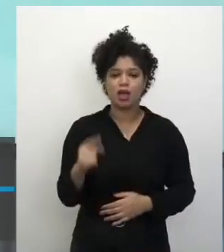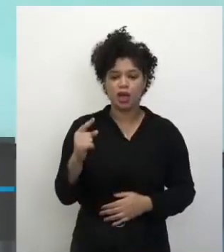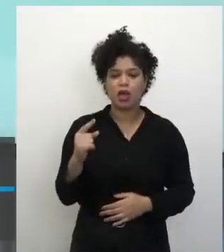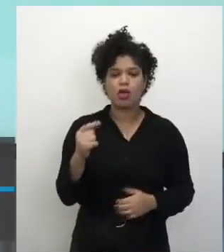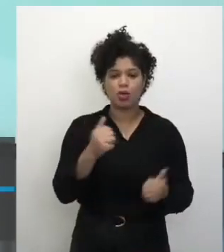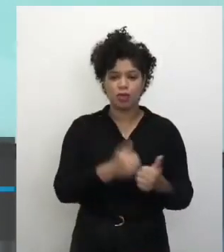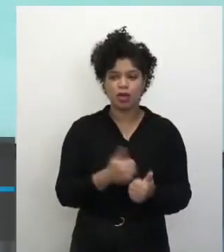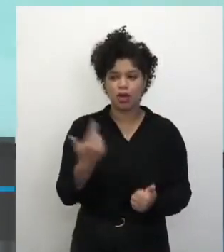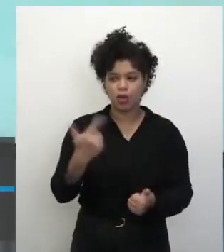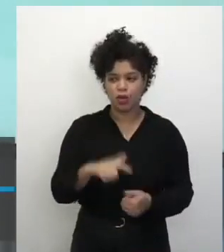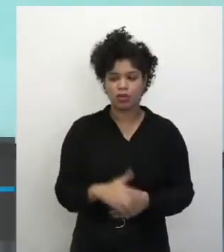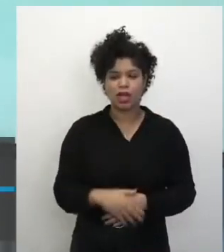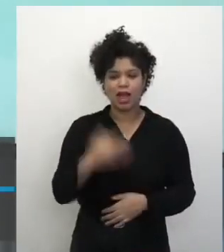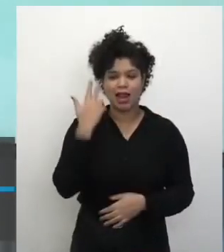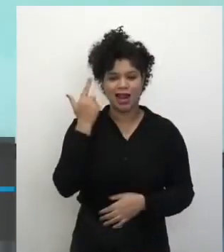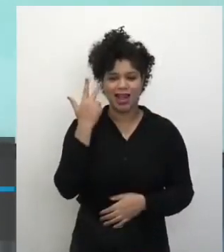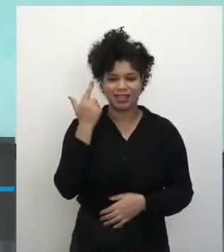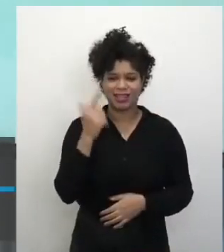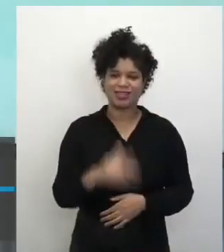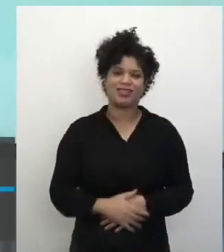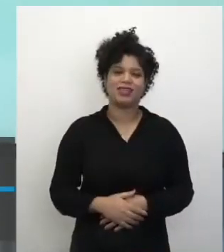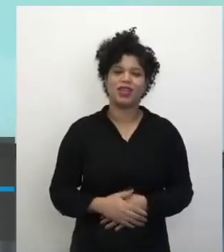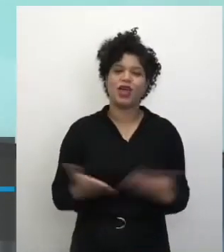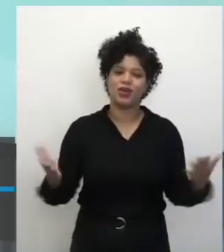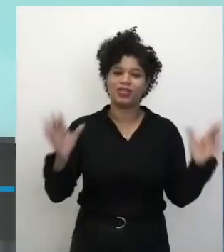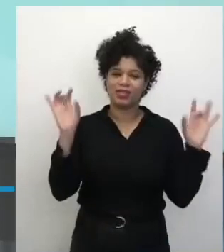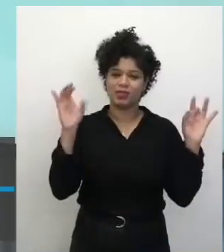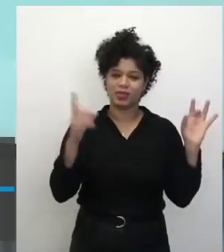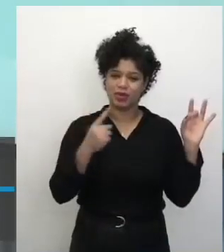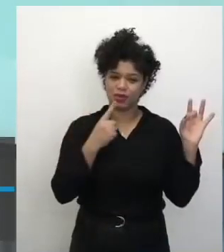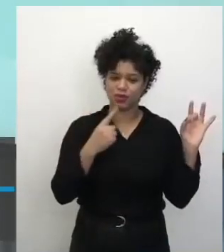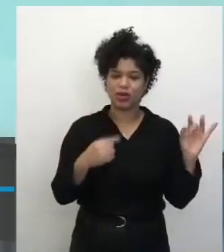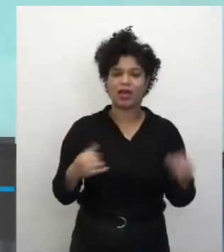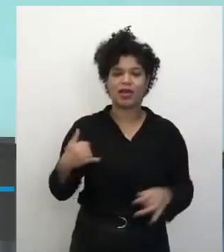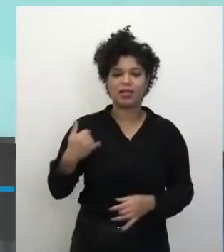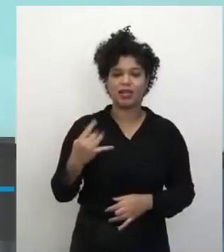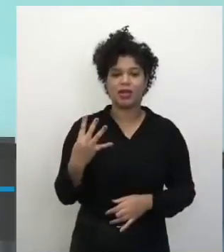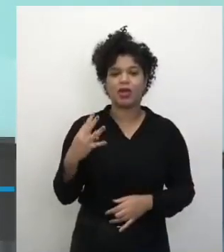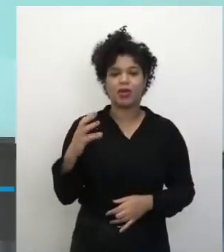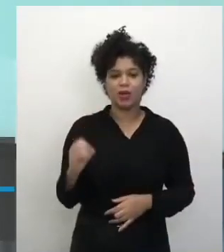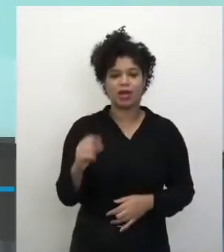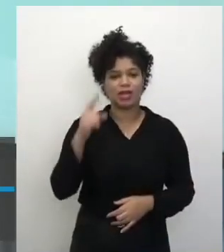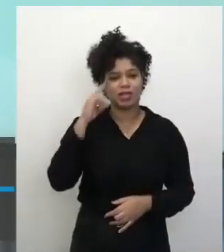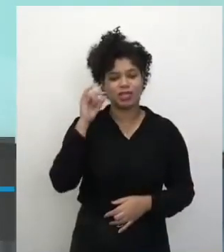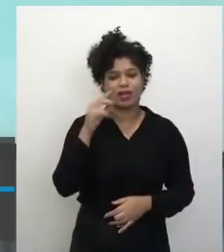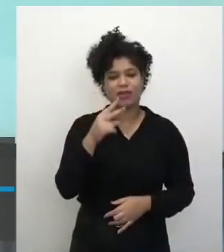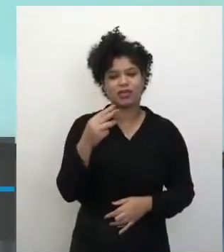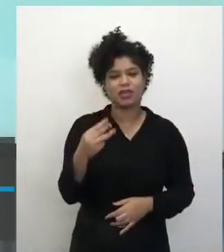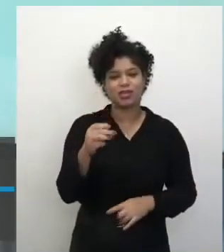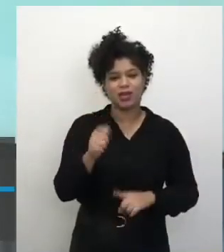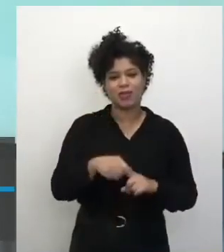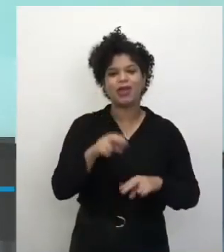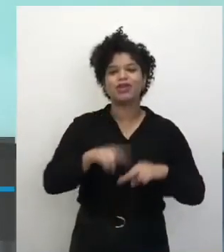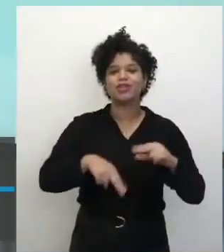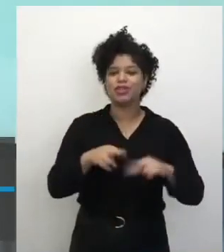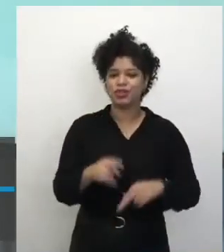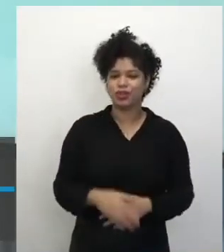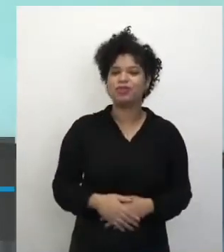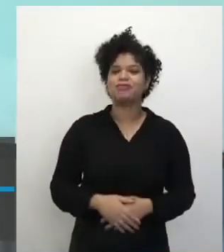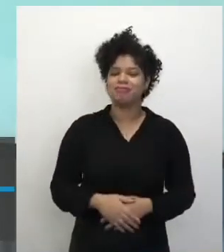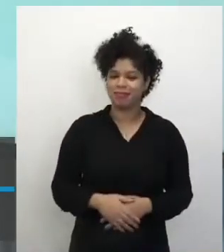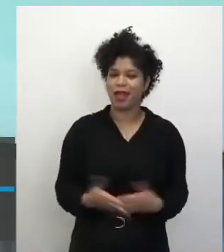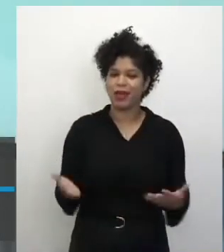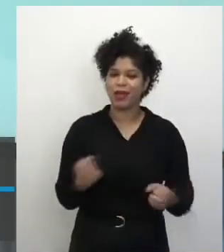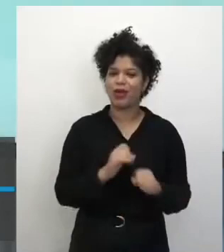acompanhar a nossa aula naturalmente. Como vocês viram, hoje é um dia especial para mim. Estou fazendo 40 anos no dia 23 de junho. É, no meio da quarentena, isso